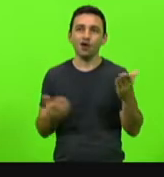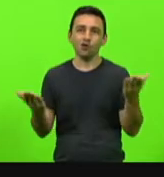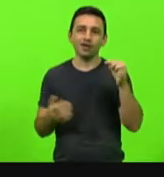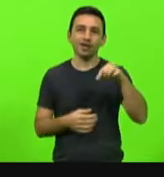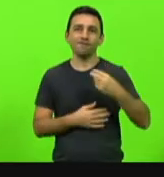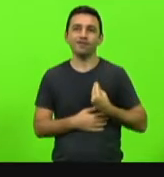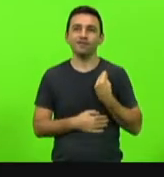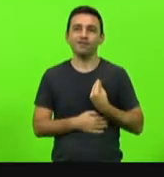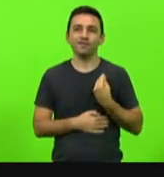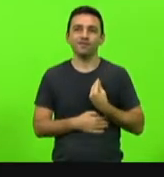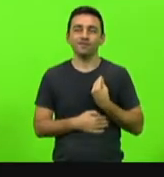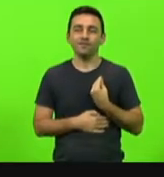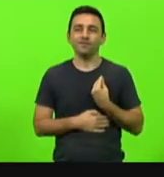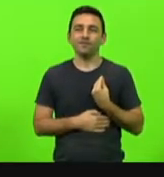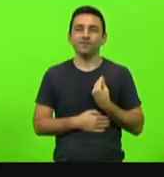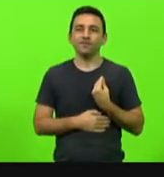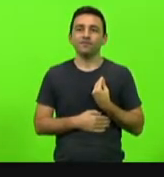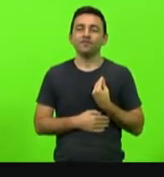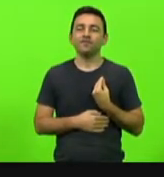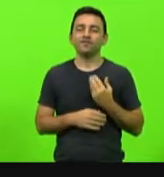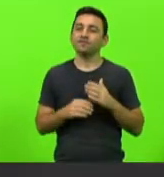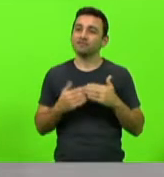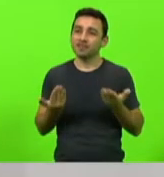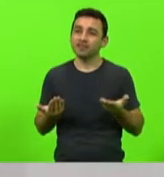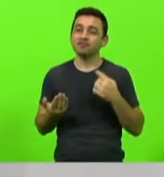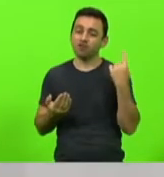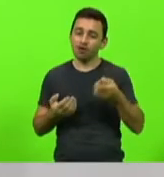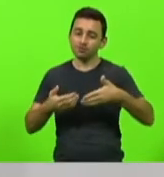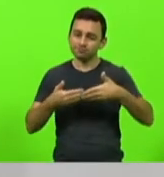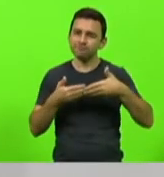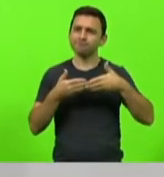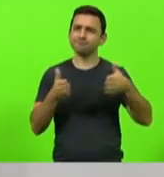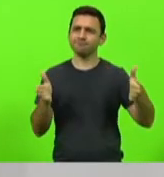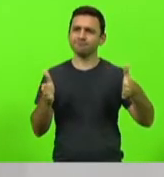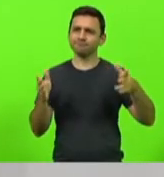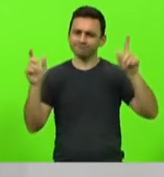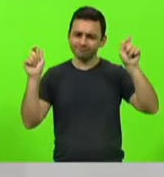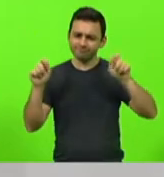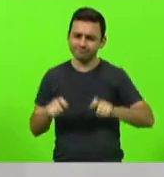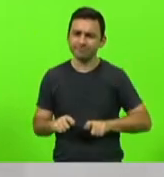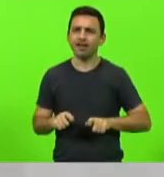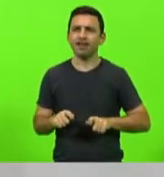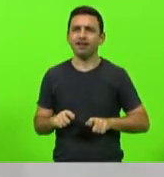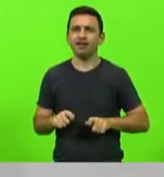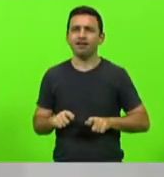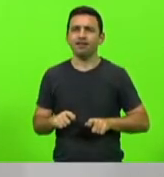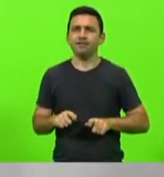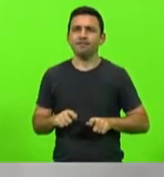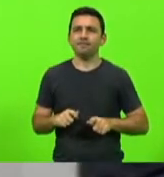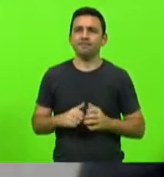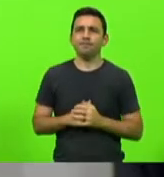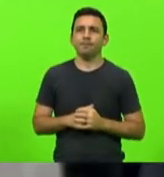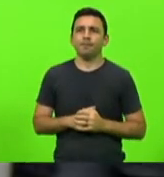presente. Então, assim como nós abrimos a possibilidade de